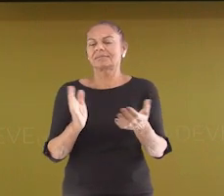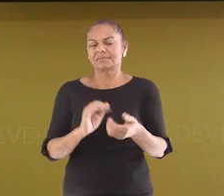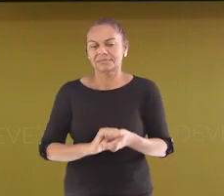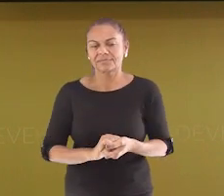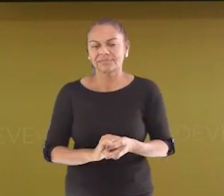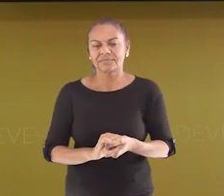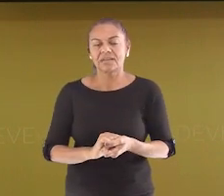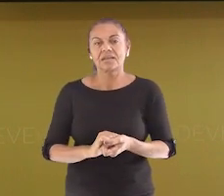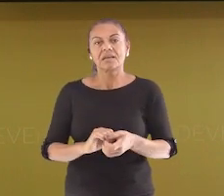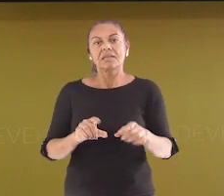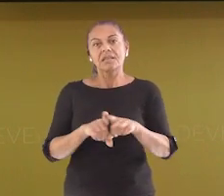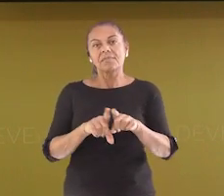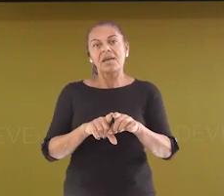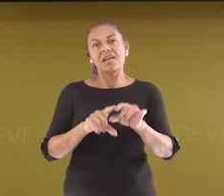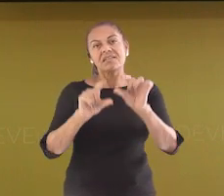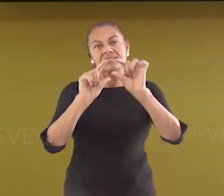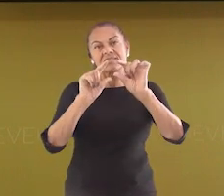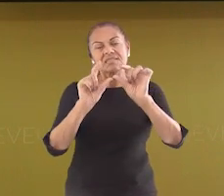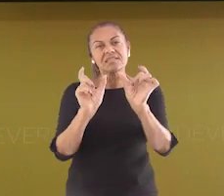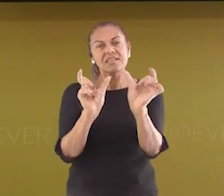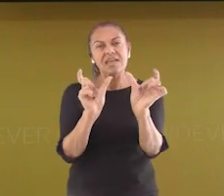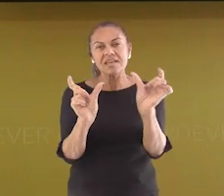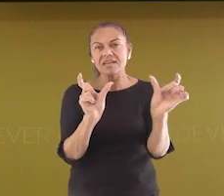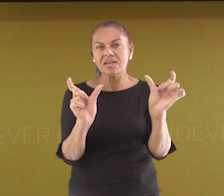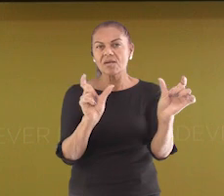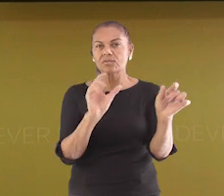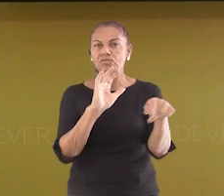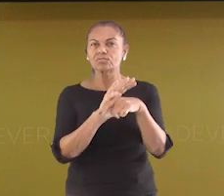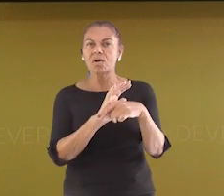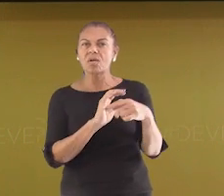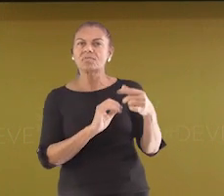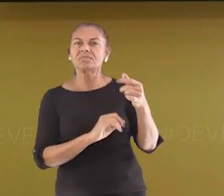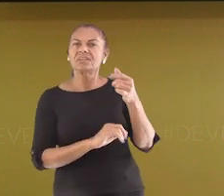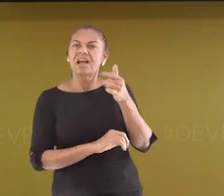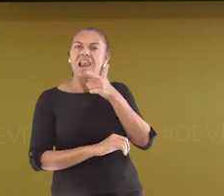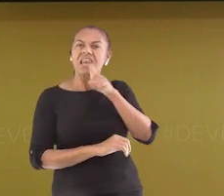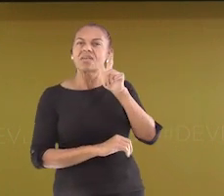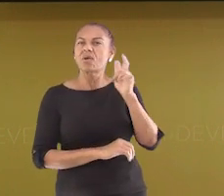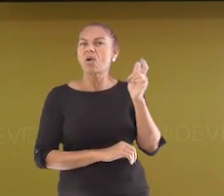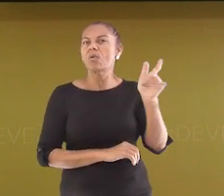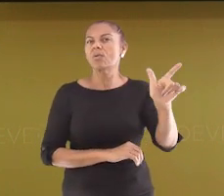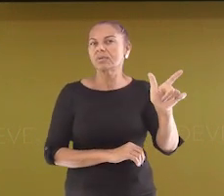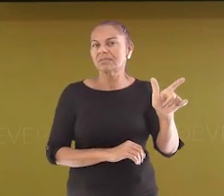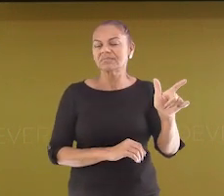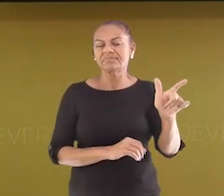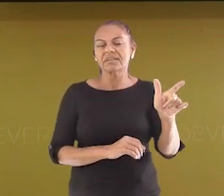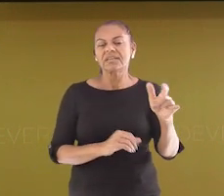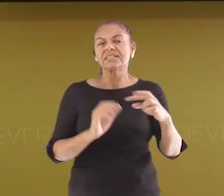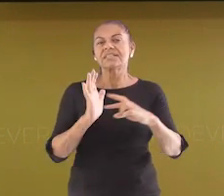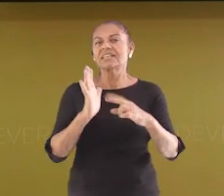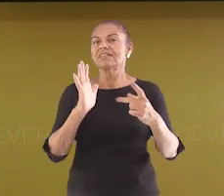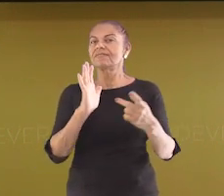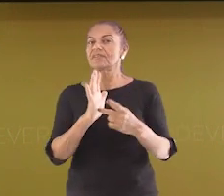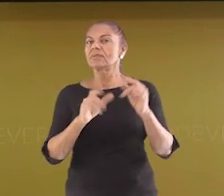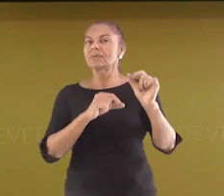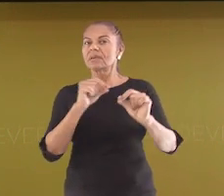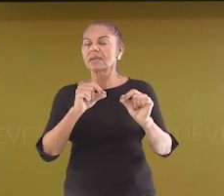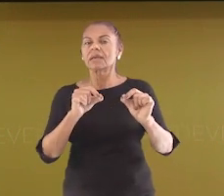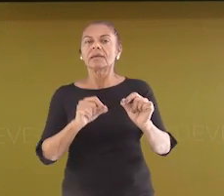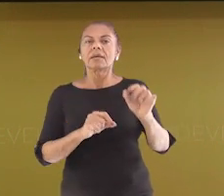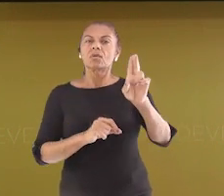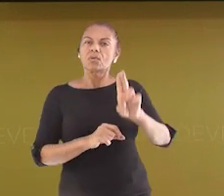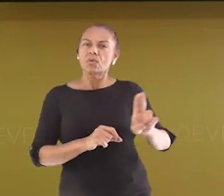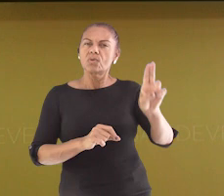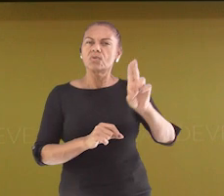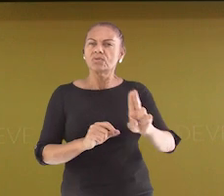outra. Para outra parte da comunidade de especialistas, a utilização de termos estrangeiros é apenas uma das provas de